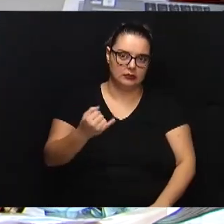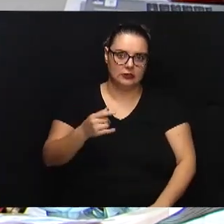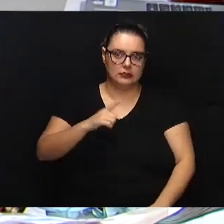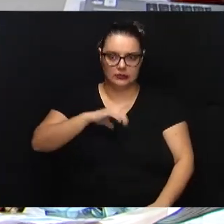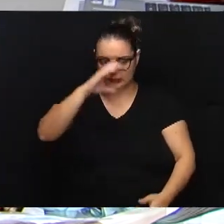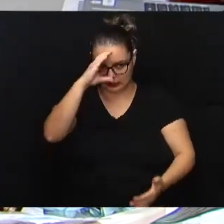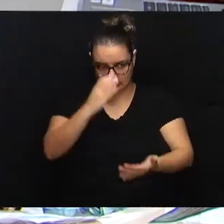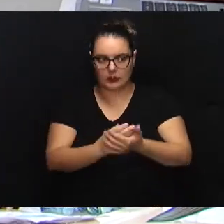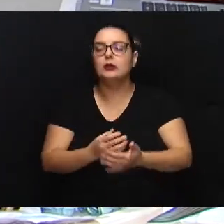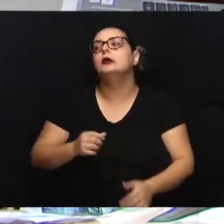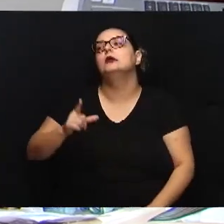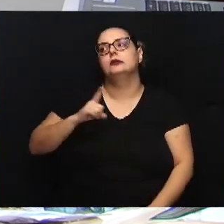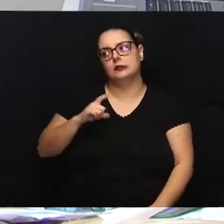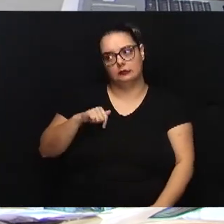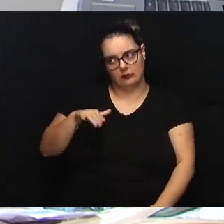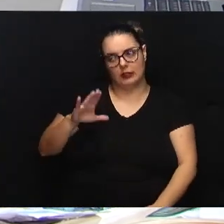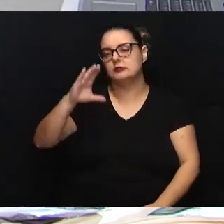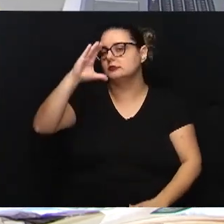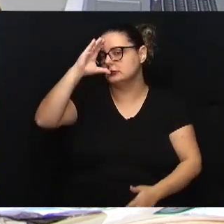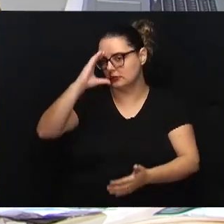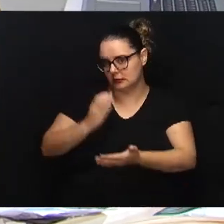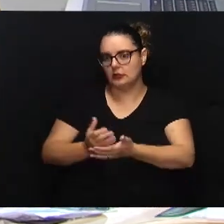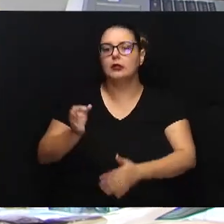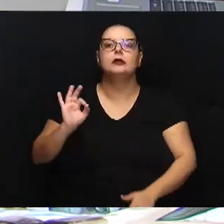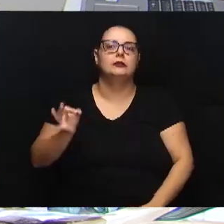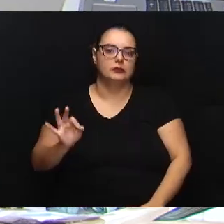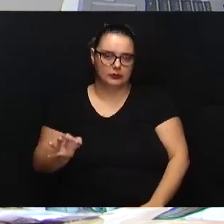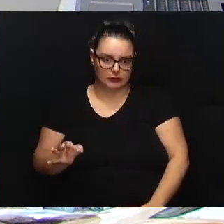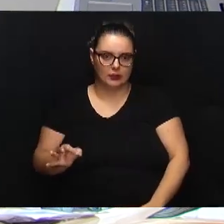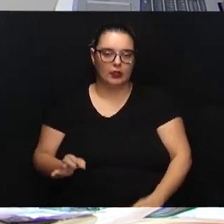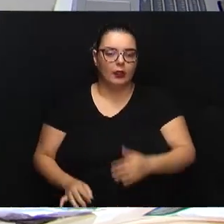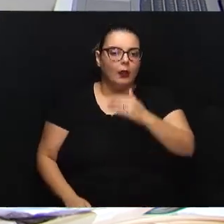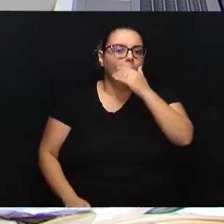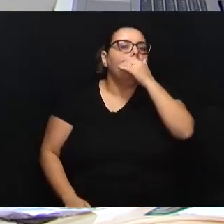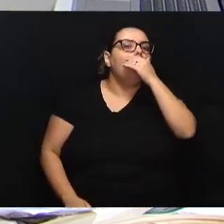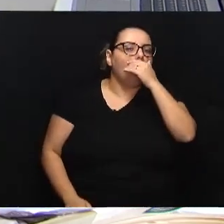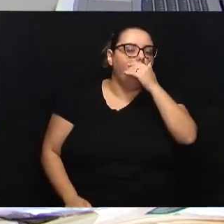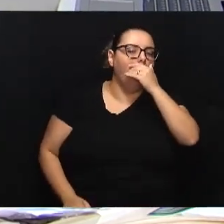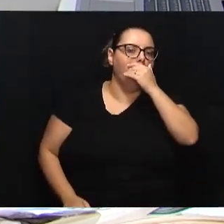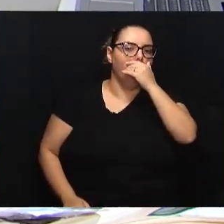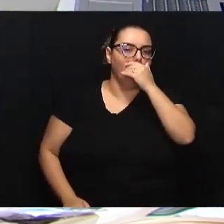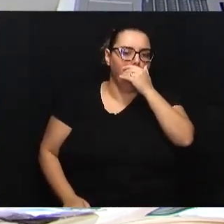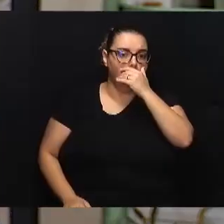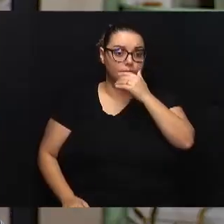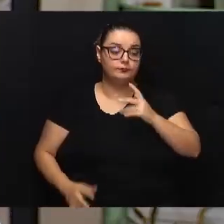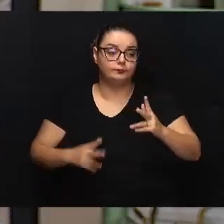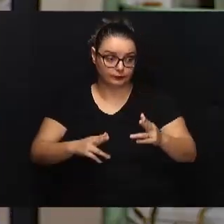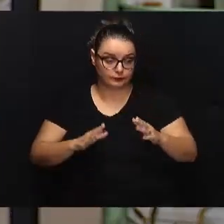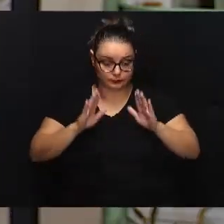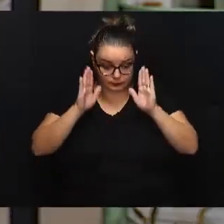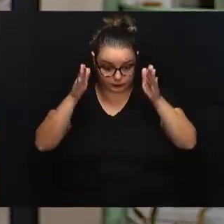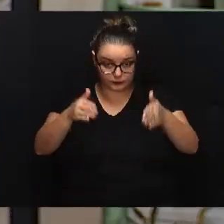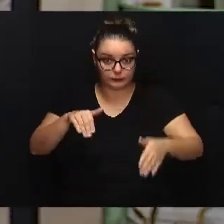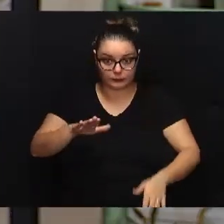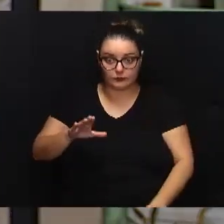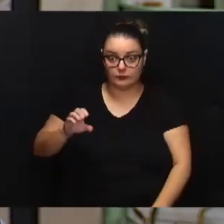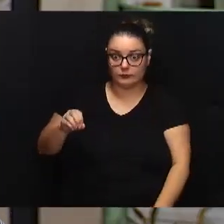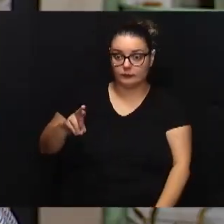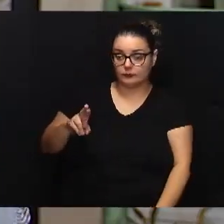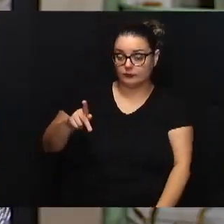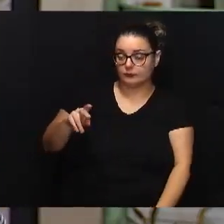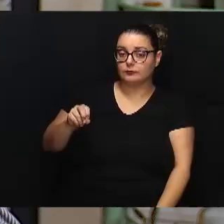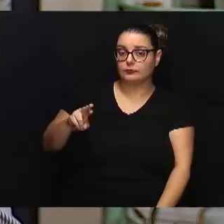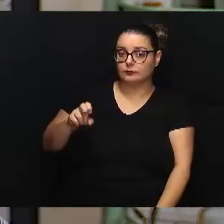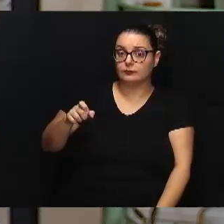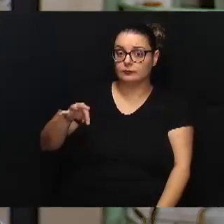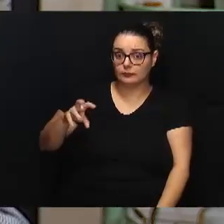muito mais credibilidade, com certeza. Porque aí como a gente foca mais no corporativo, o corporativo entende